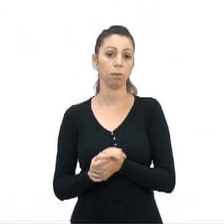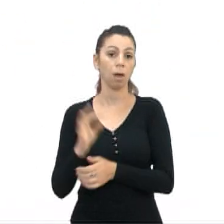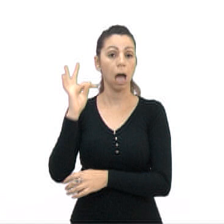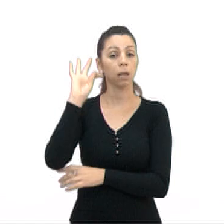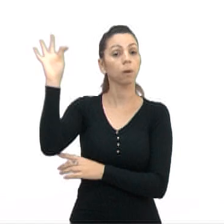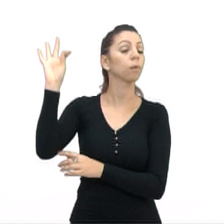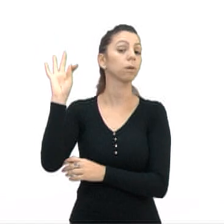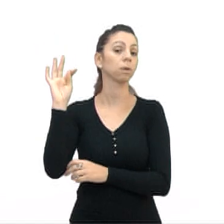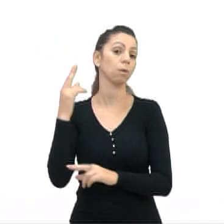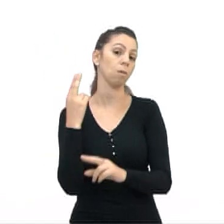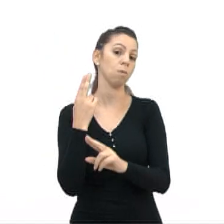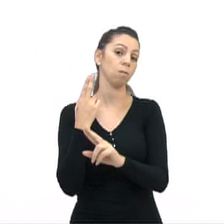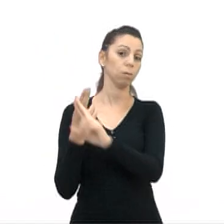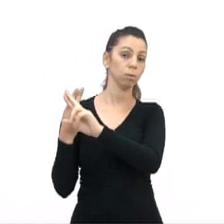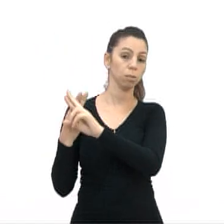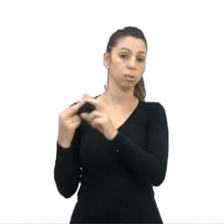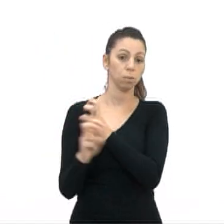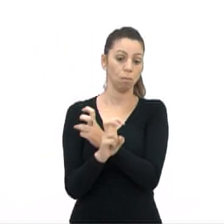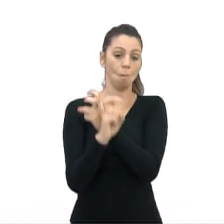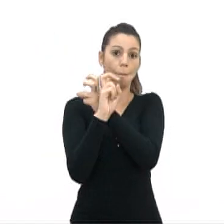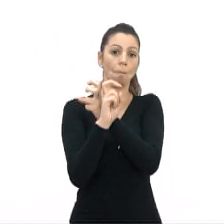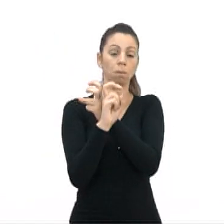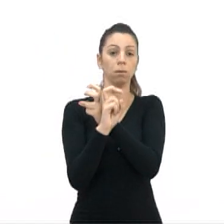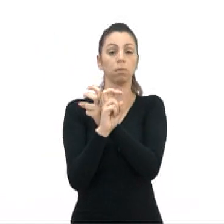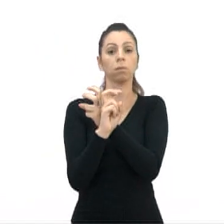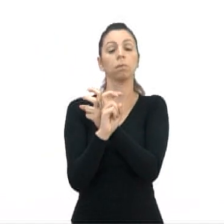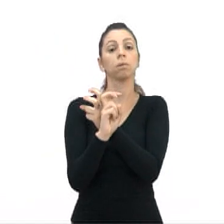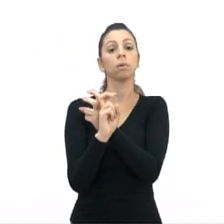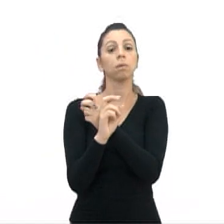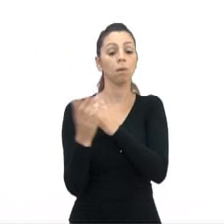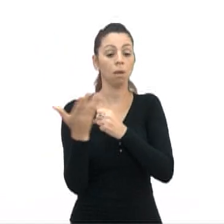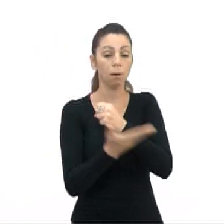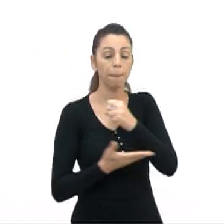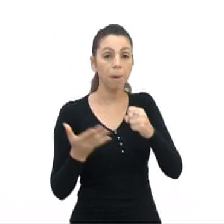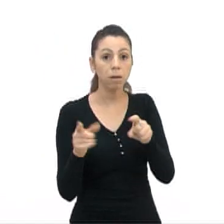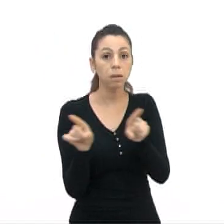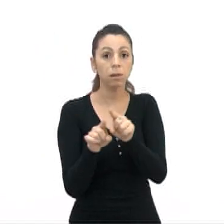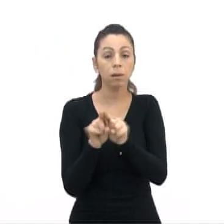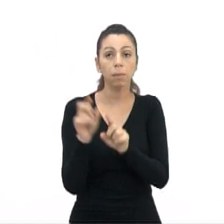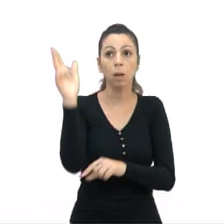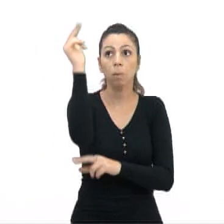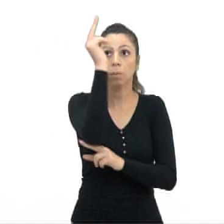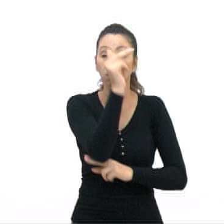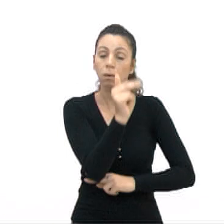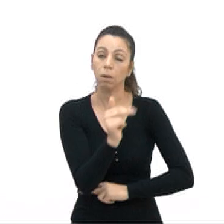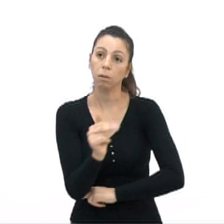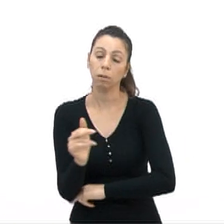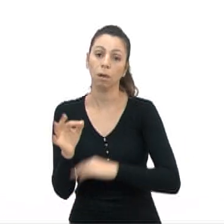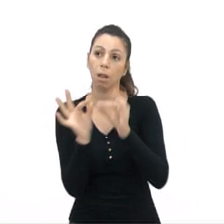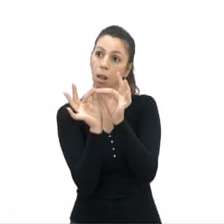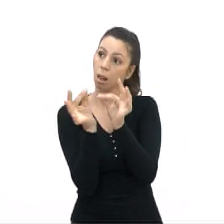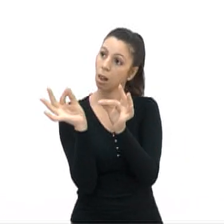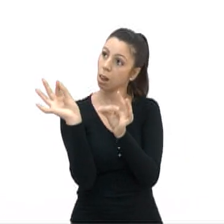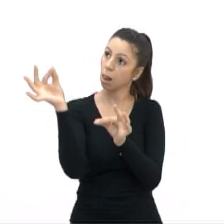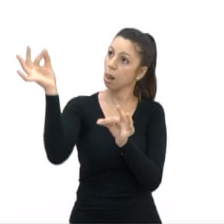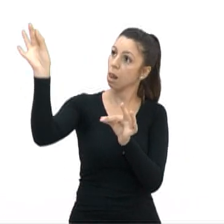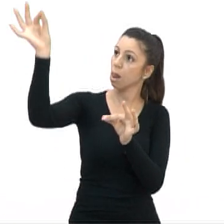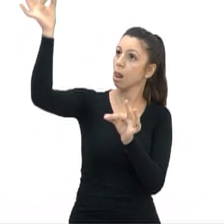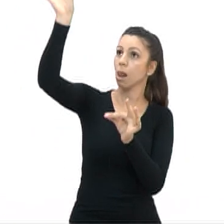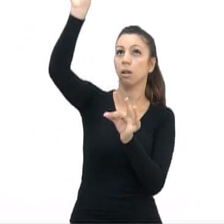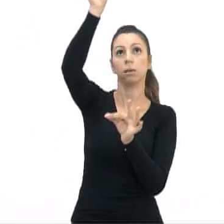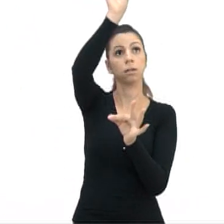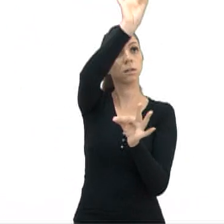espécie encontrado em continentes diferentes e dos desenhos similares do contorno dos